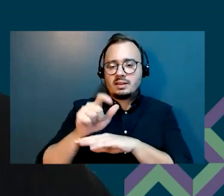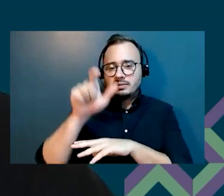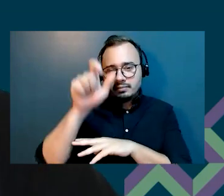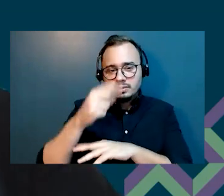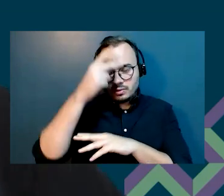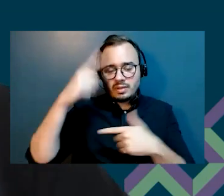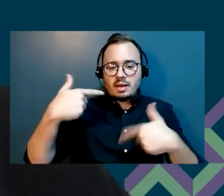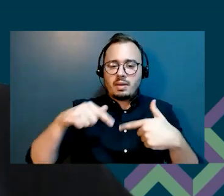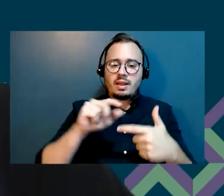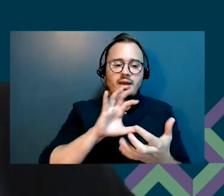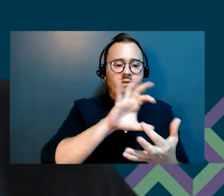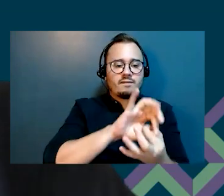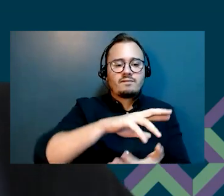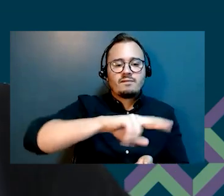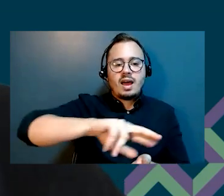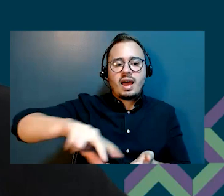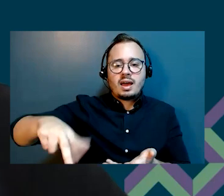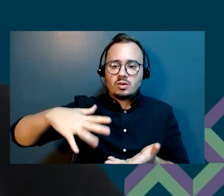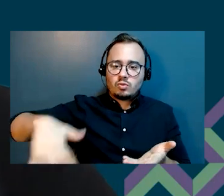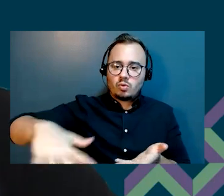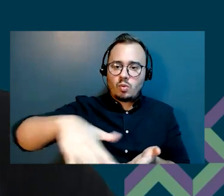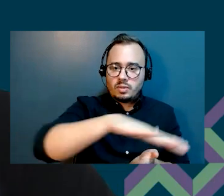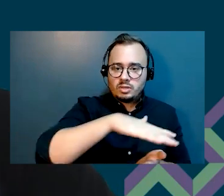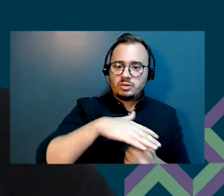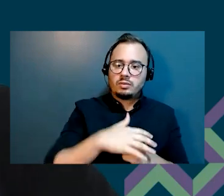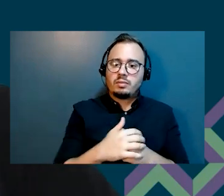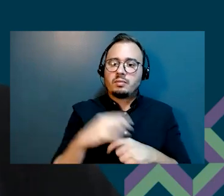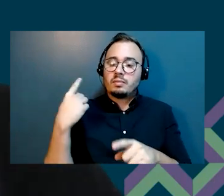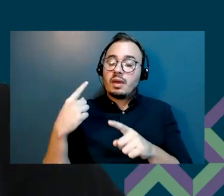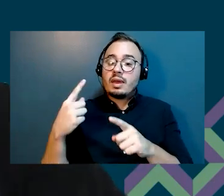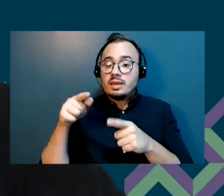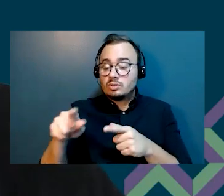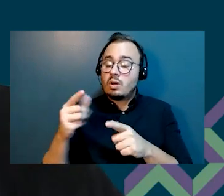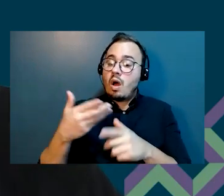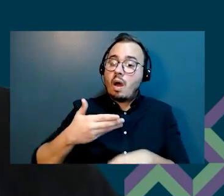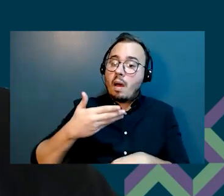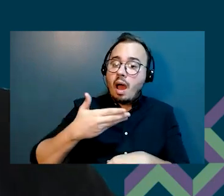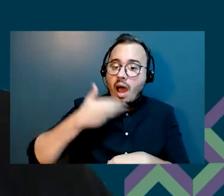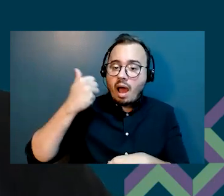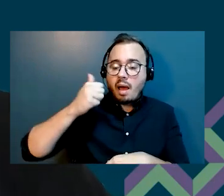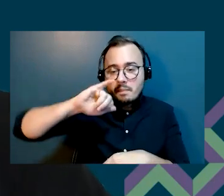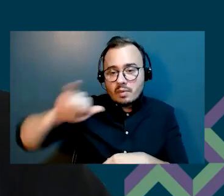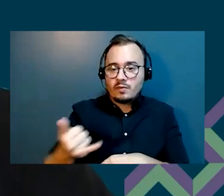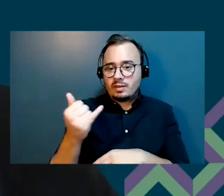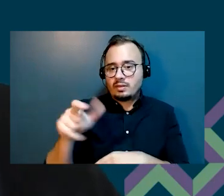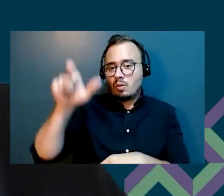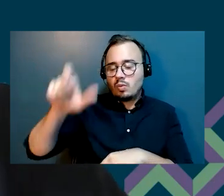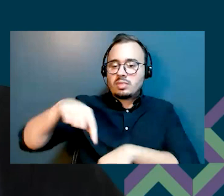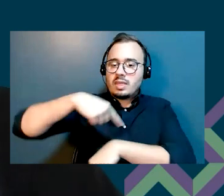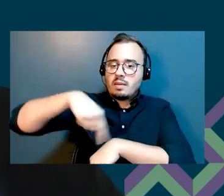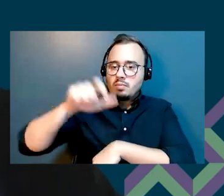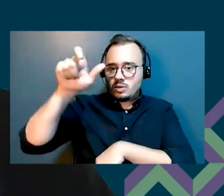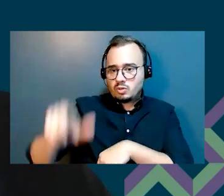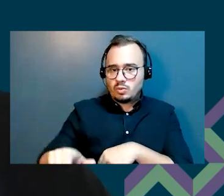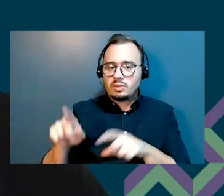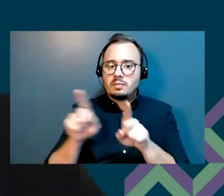projetos, já que aumenta o throughput e reduz o tempo de bloqueio, sem aumento no custo de desenvolvimento. Quem está